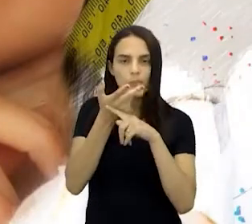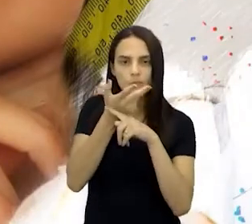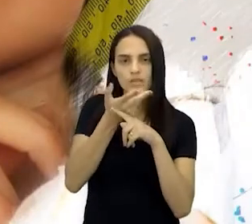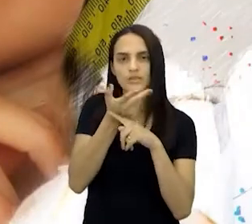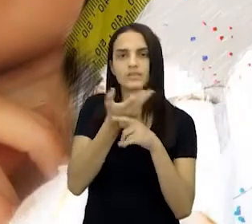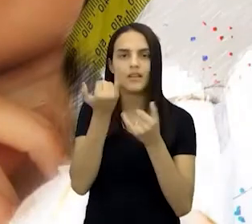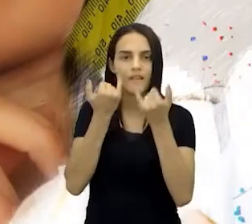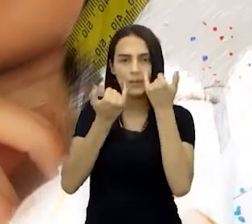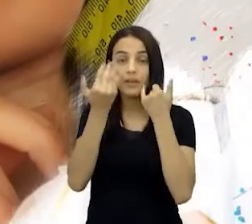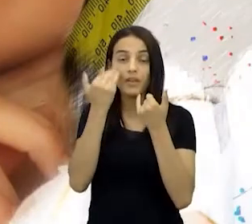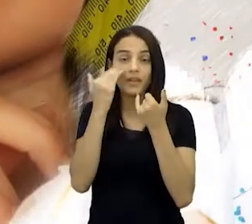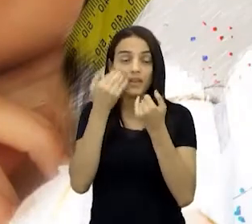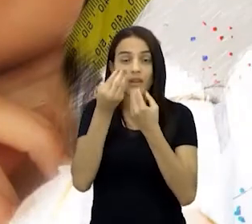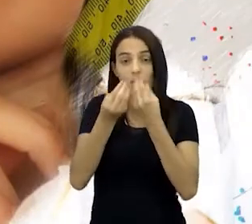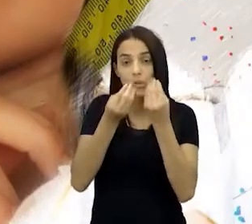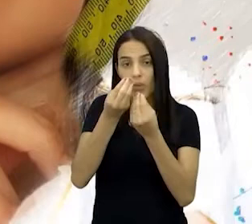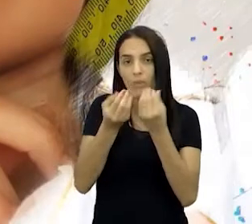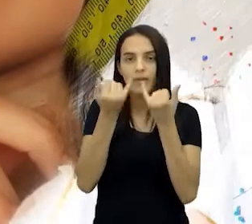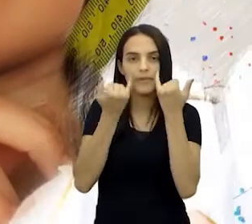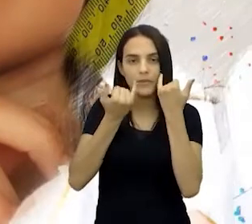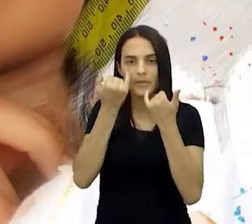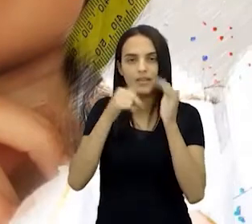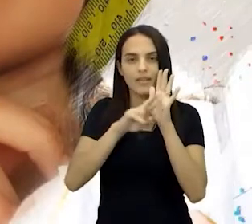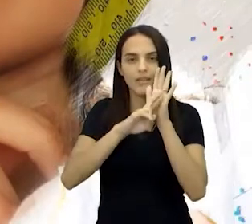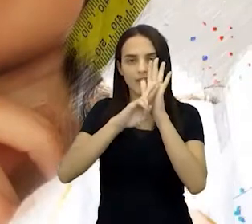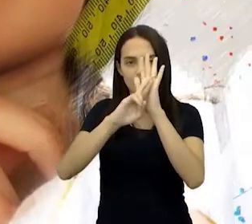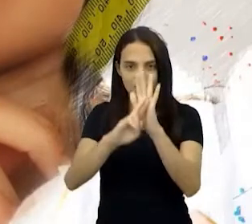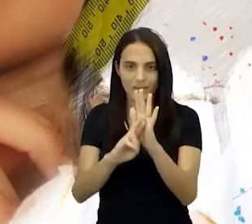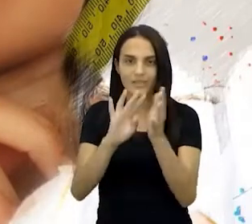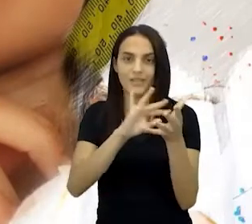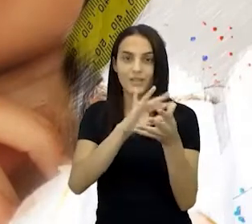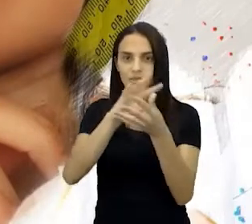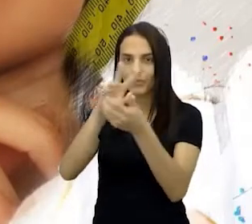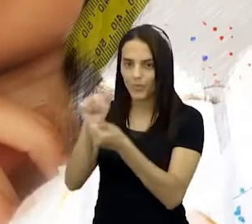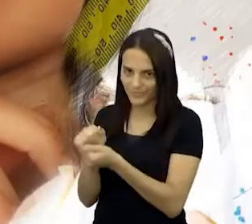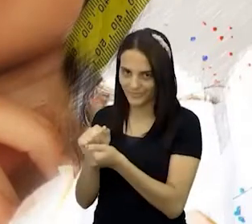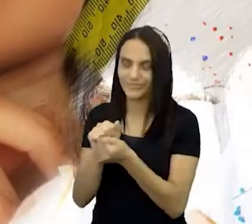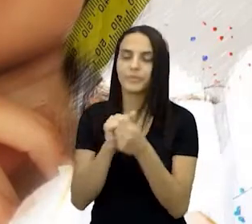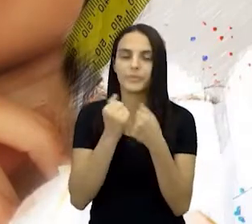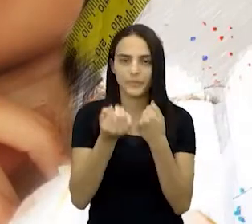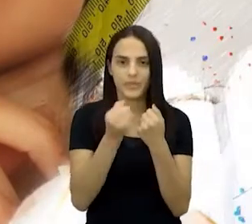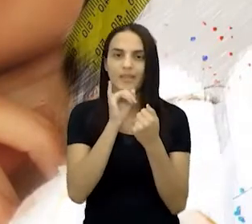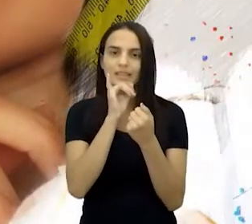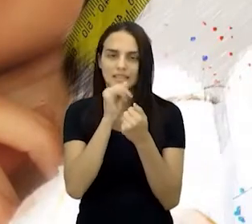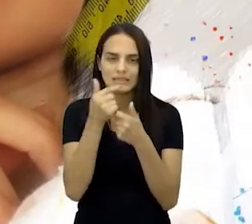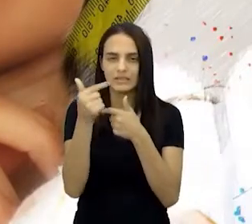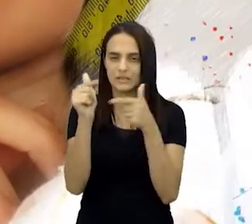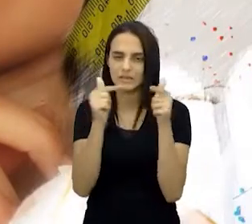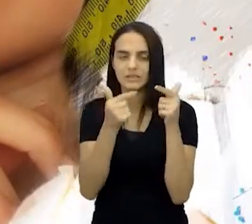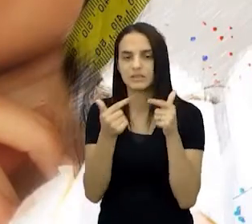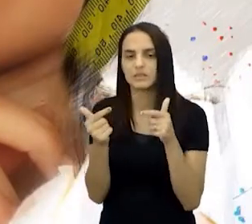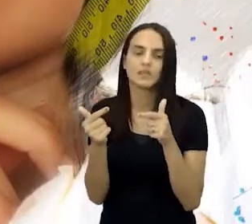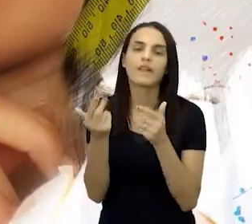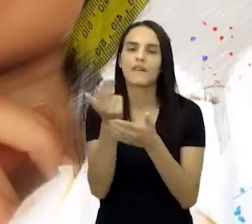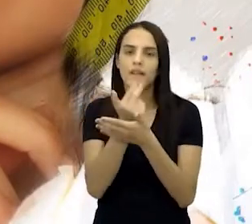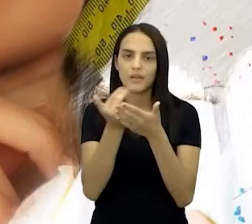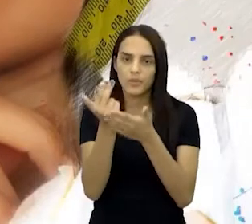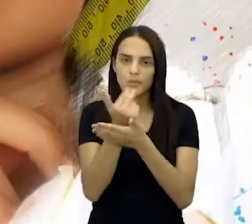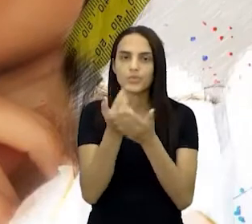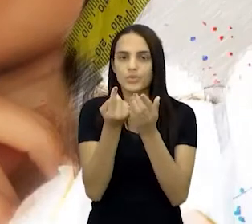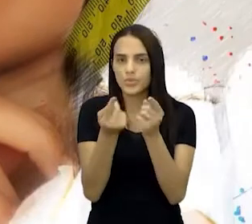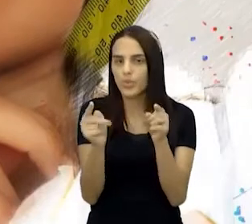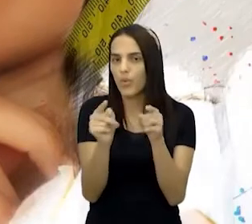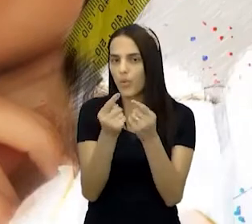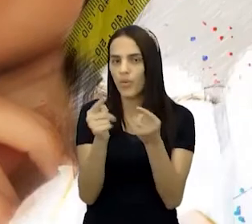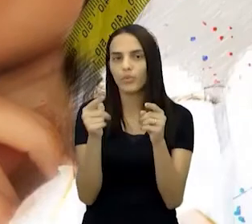informação e entender como que a informação ela é representada nesse universo midiático. Através de todos esses elementos que eu falei para vocês, a imagem, o som, né?